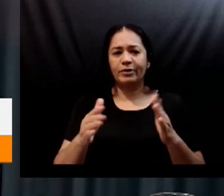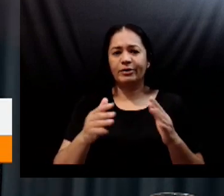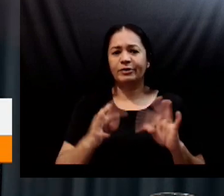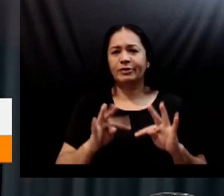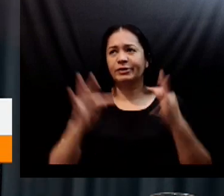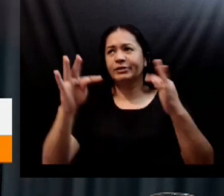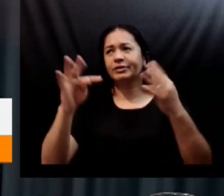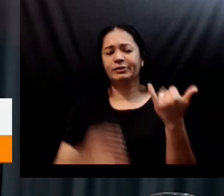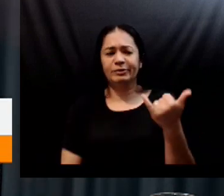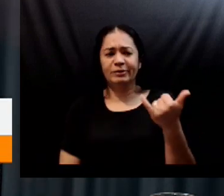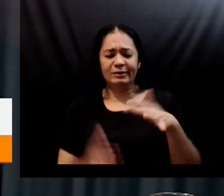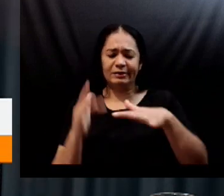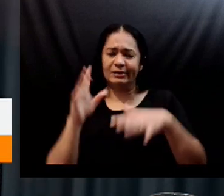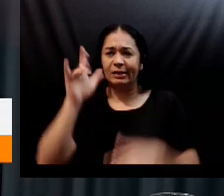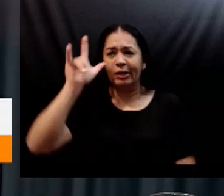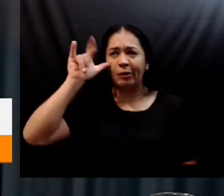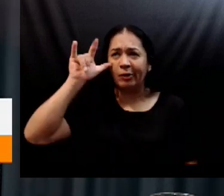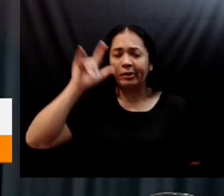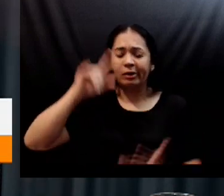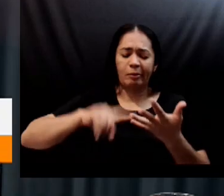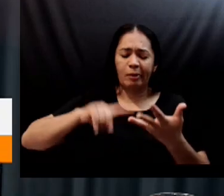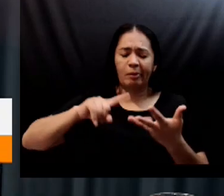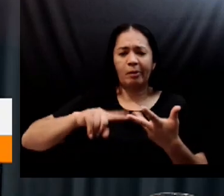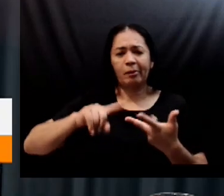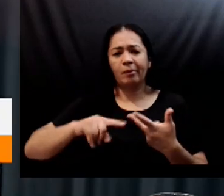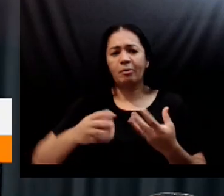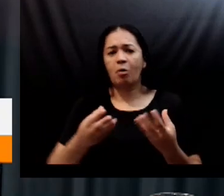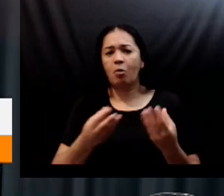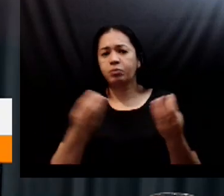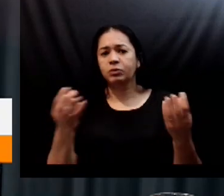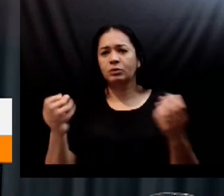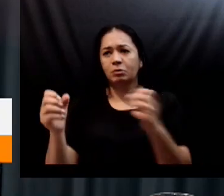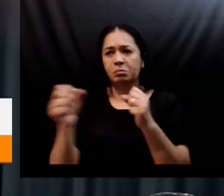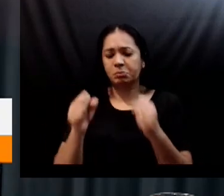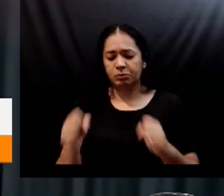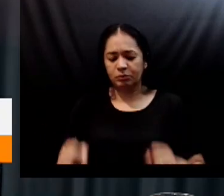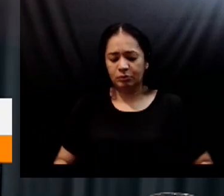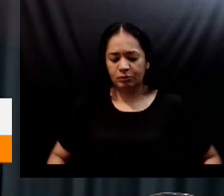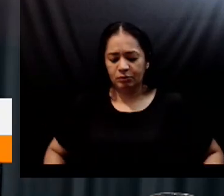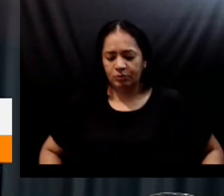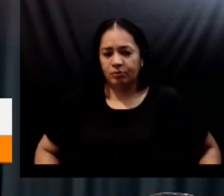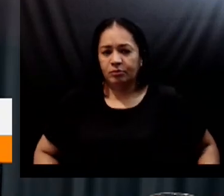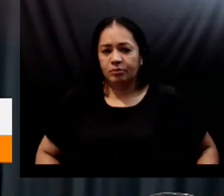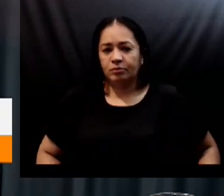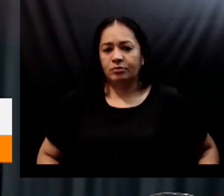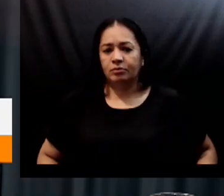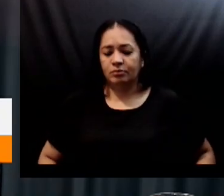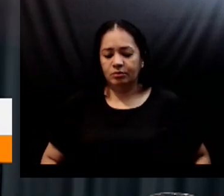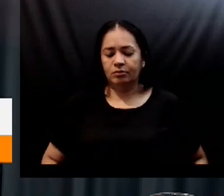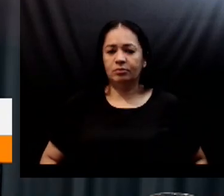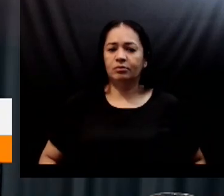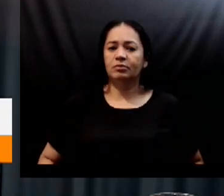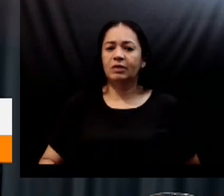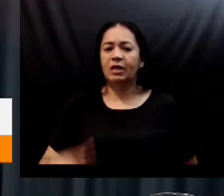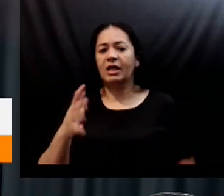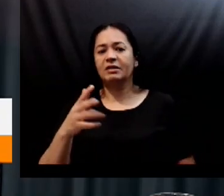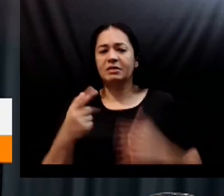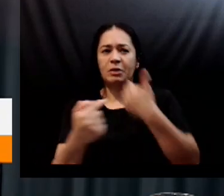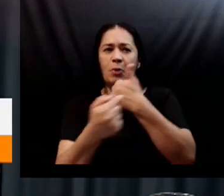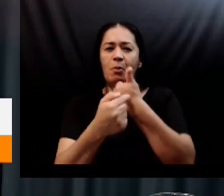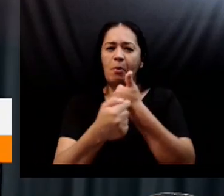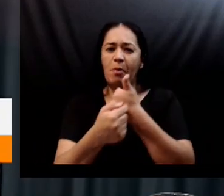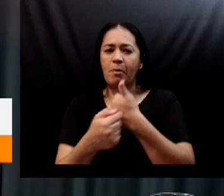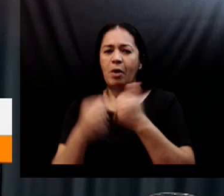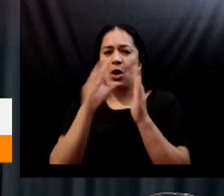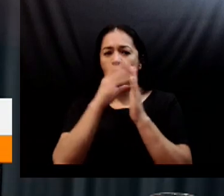o TikTok, ele vem com um reforço potente, que a gente chama de intermitente. É uma curtida de vez em quando, é um conteúdo que te agrada de